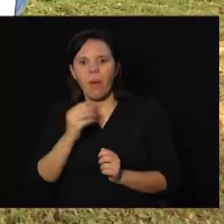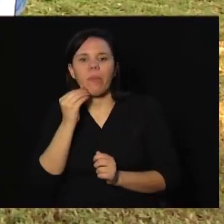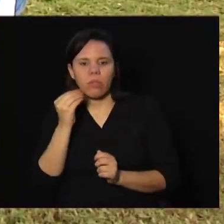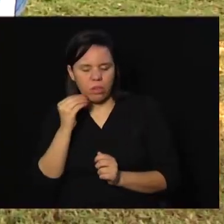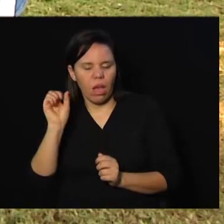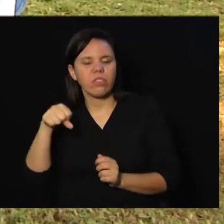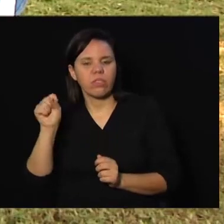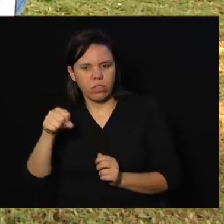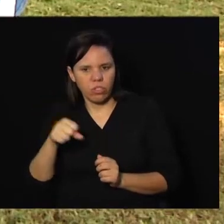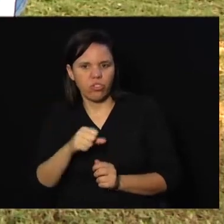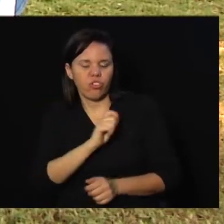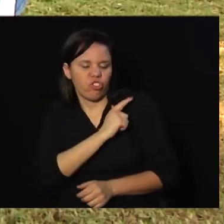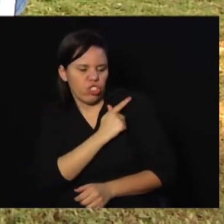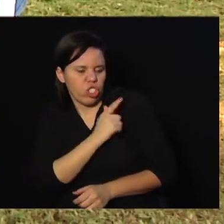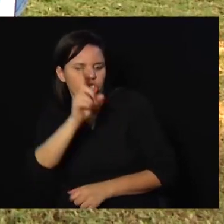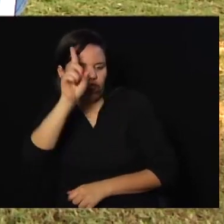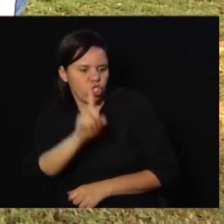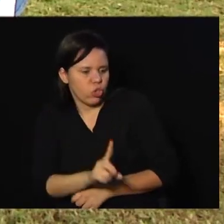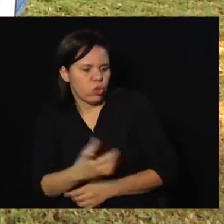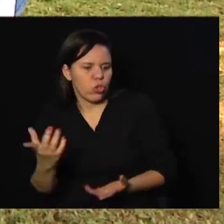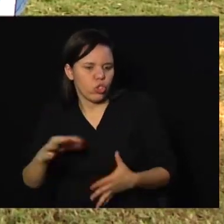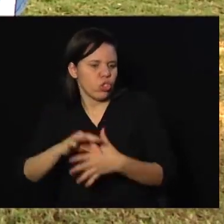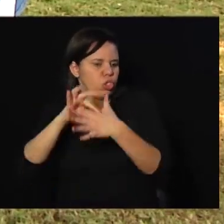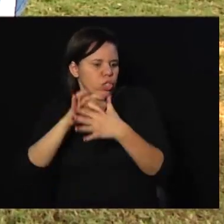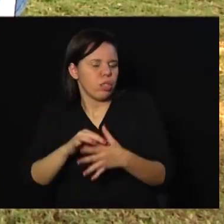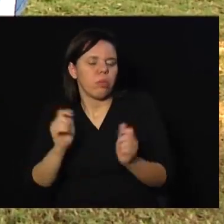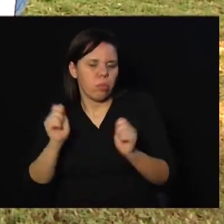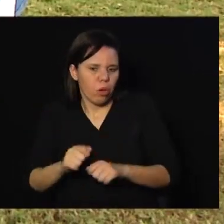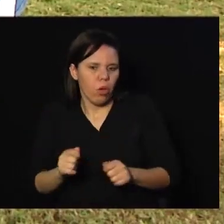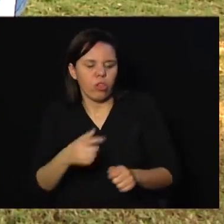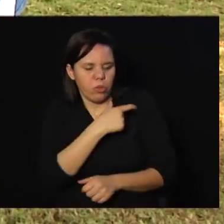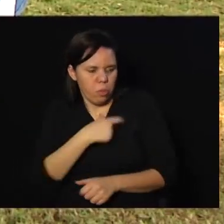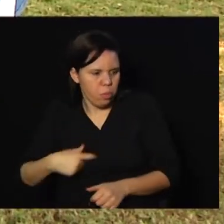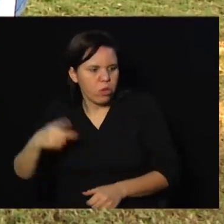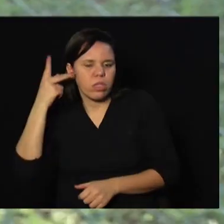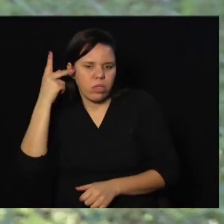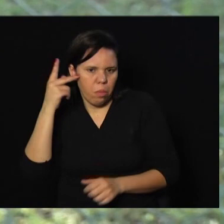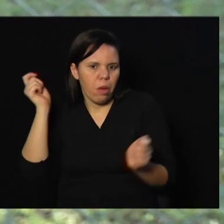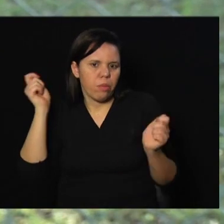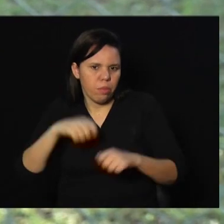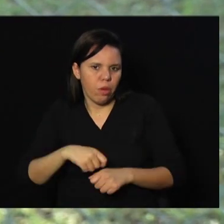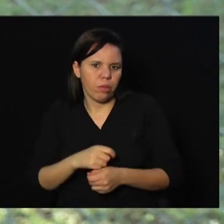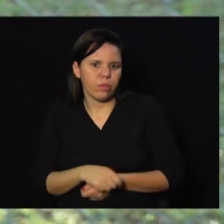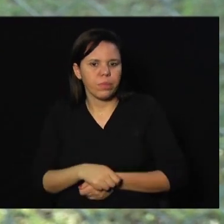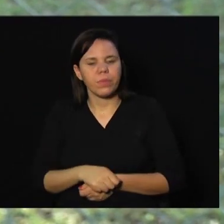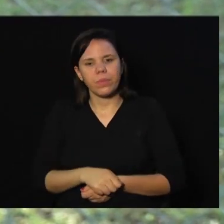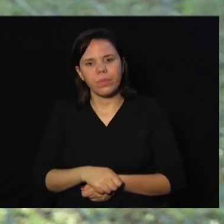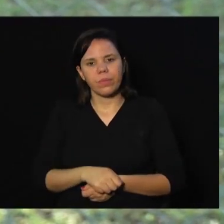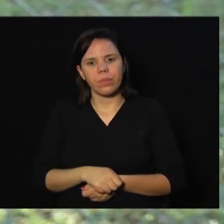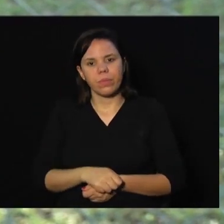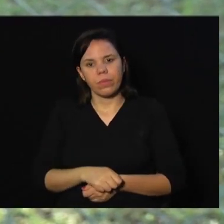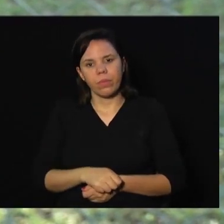cargo sim. de gerente, de diretor, Ponte, São Paulo, trabalharia. Claro, eu não digo que não, né? Mas